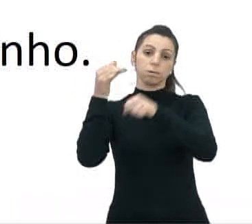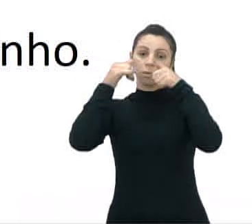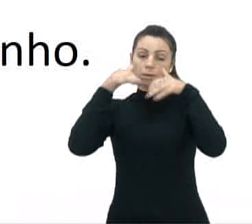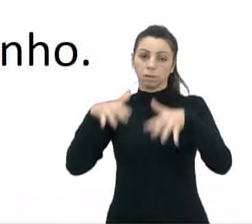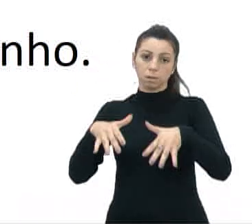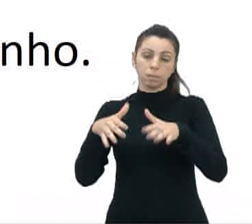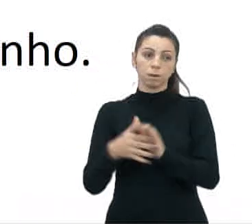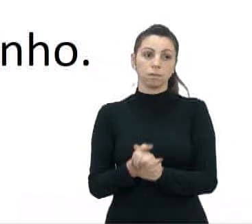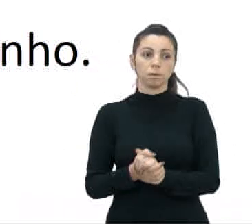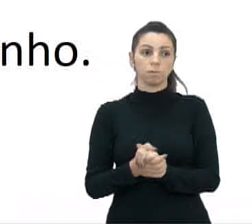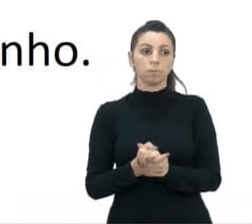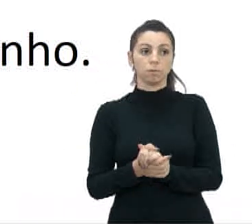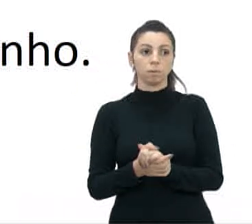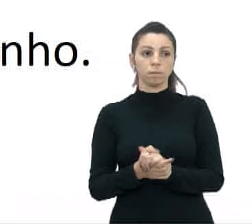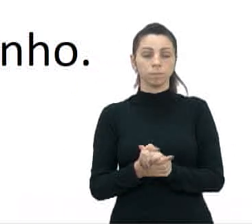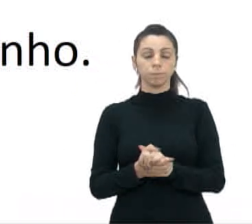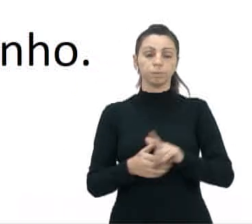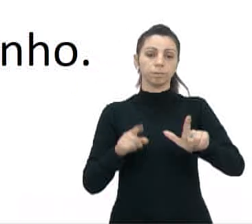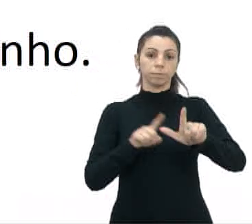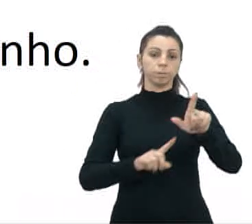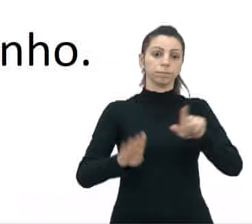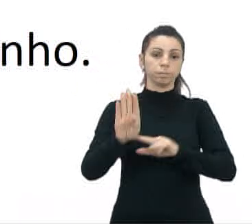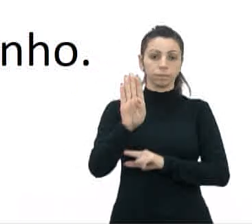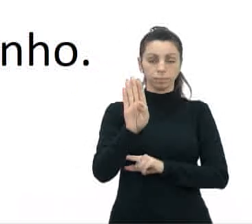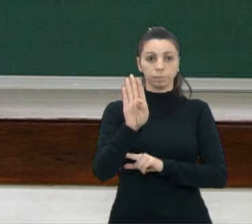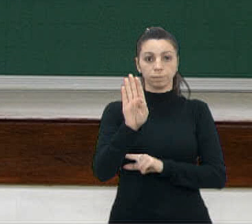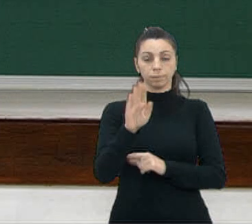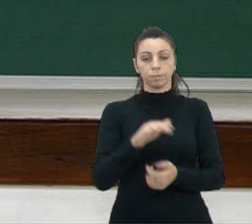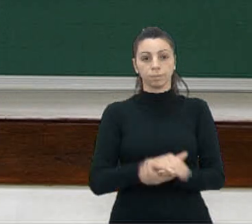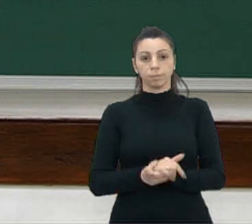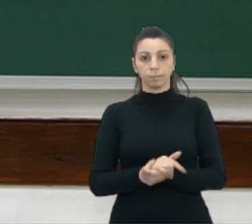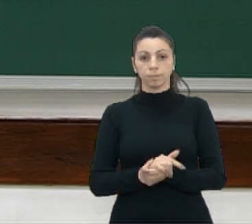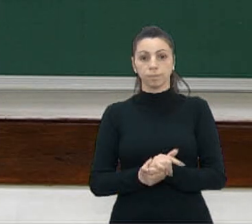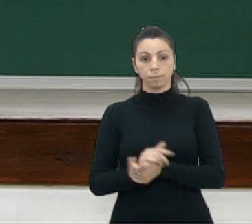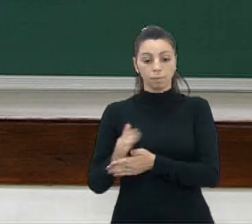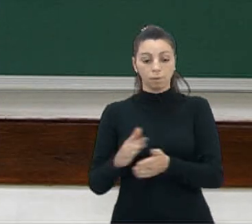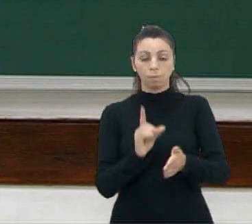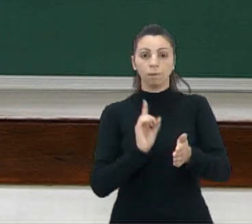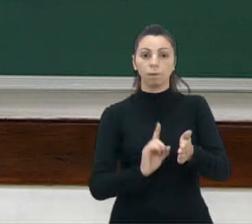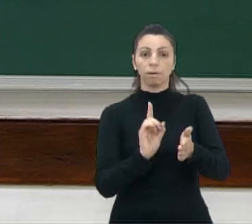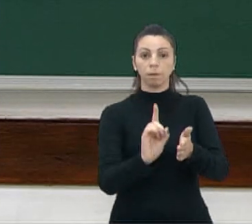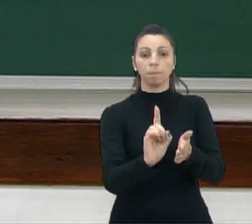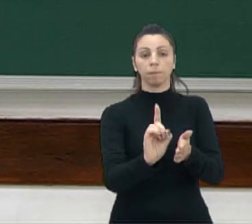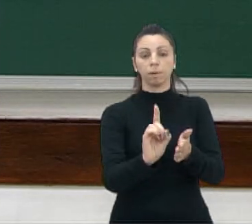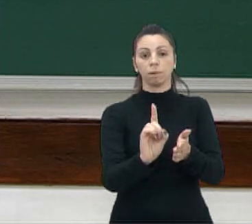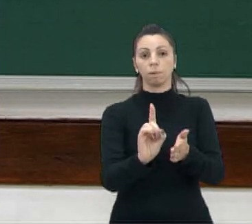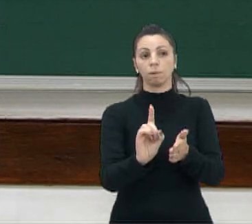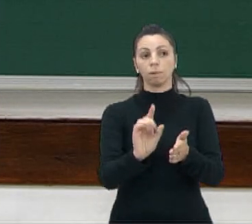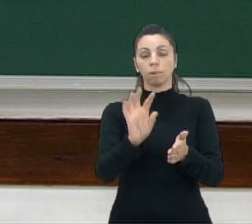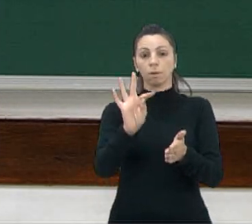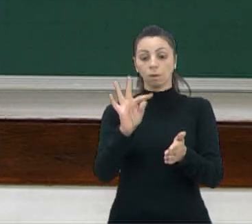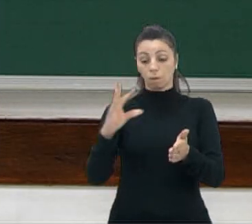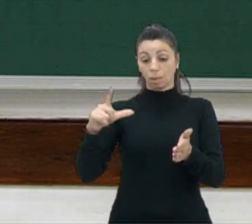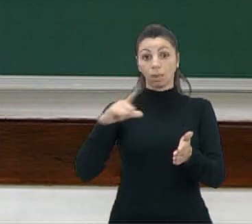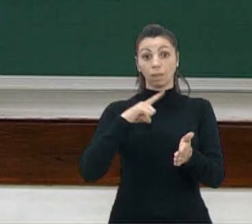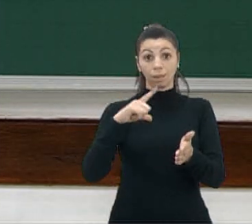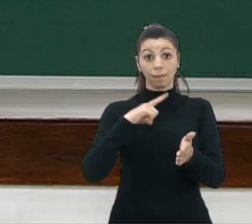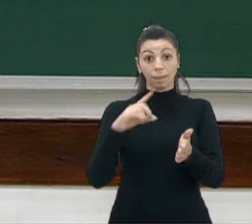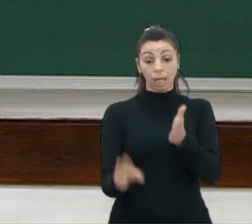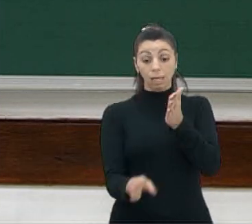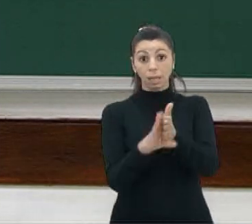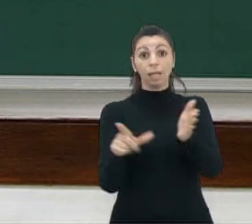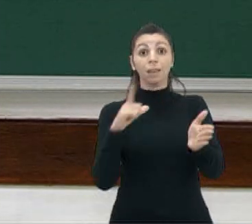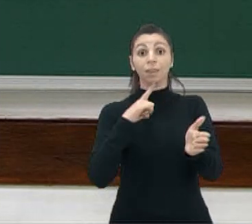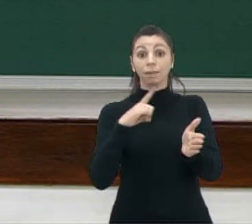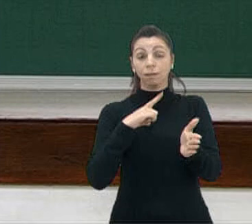caminho tinha uma pedra. No caso aqui, o ter é no sentido de existir, né? Então, não tem sujeito,